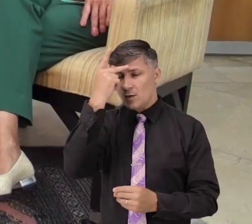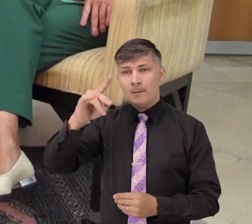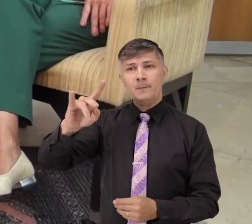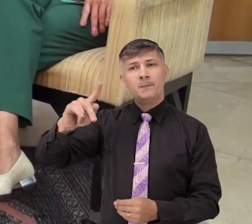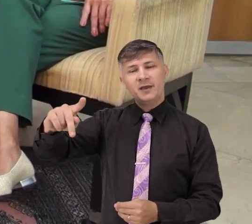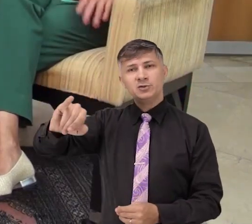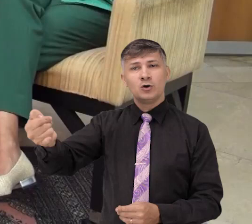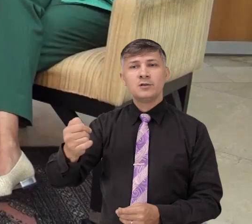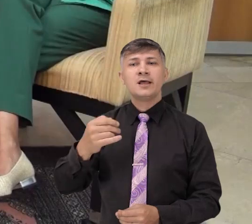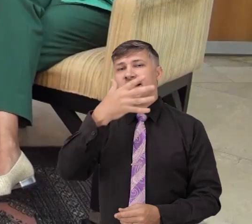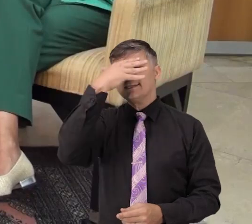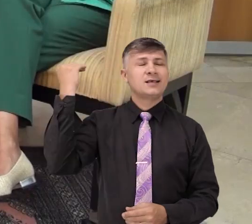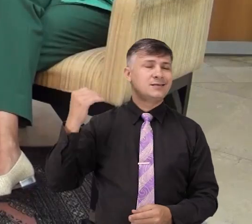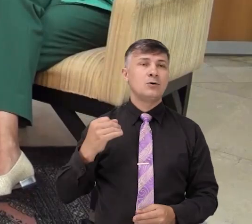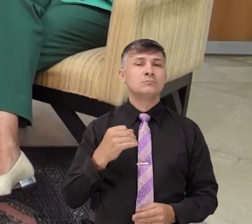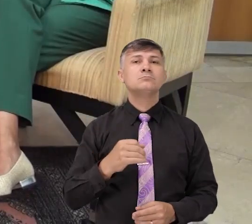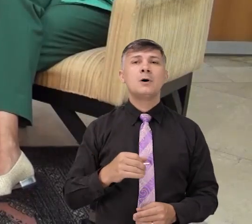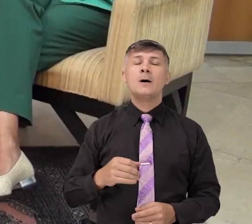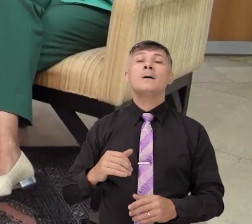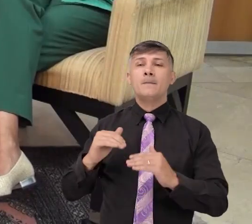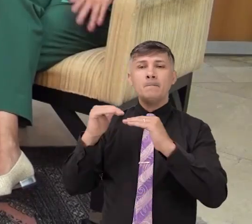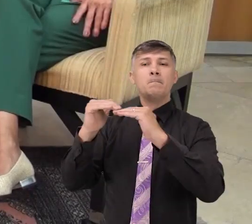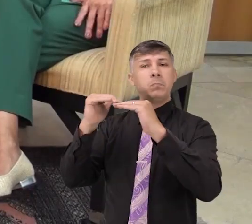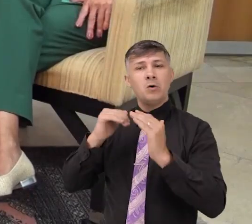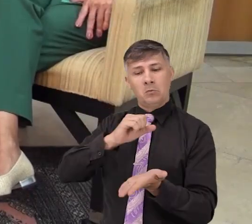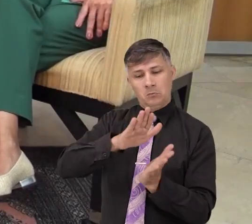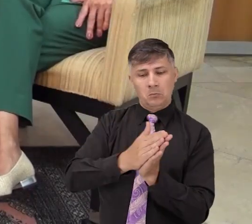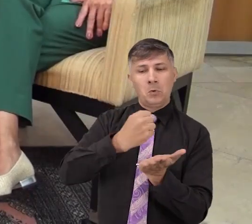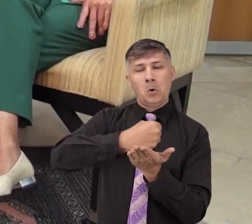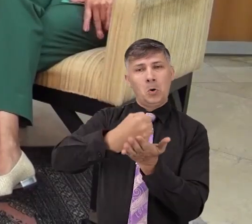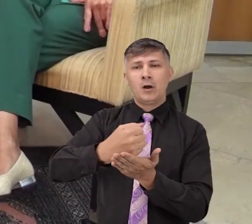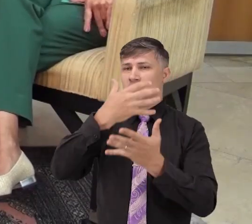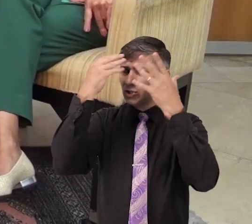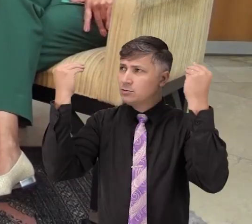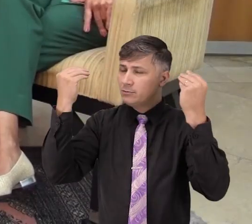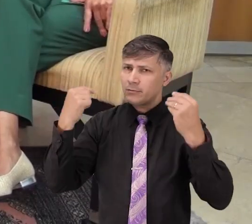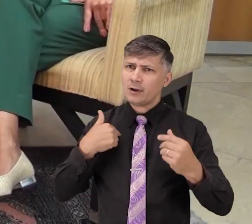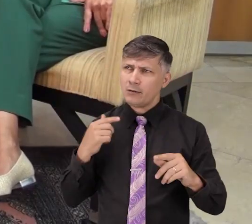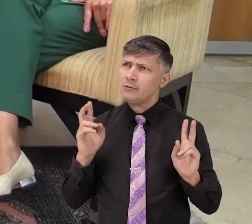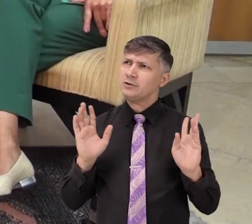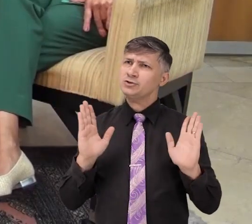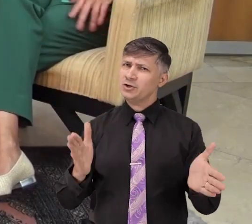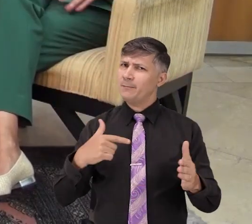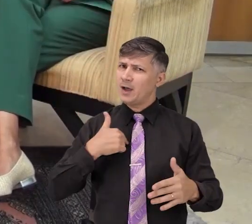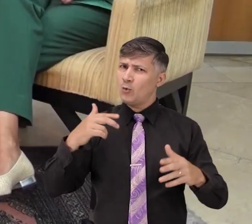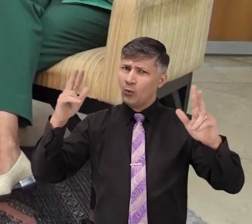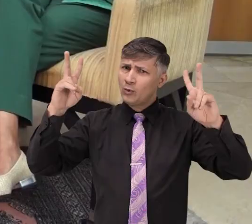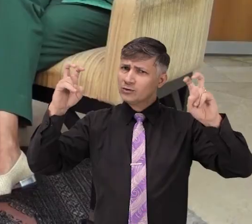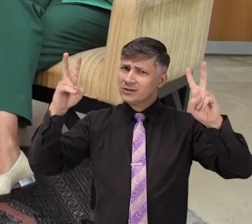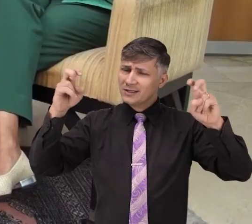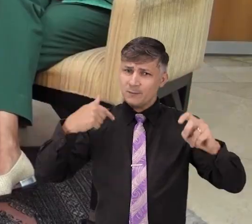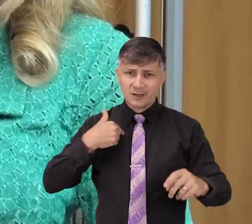pejotização, é uma... Esqueceram a subordinação. Eu brinco muito, aliás, vai ser até meu tema